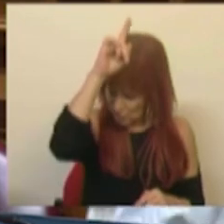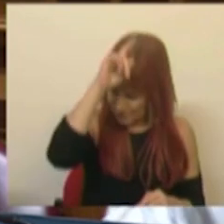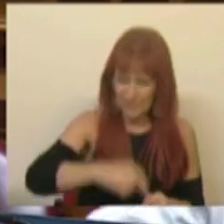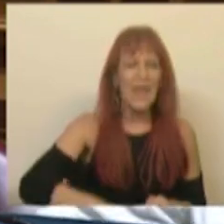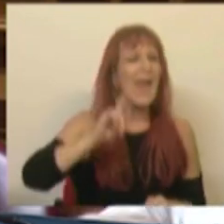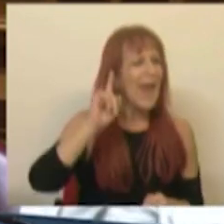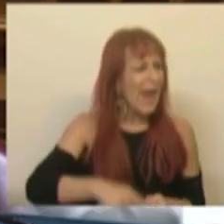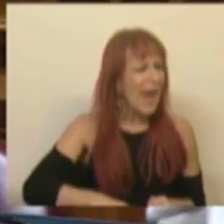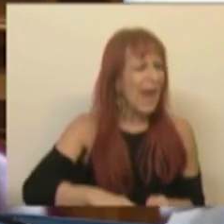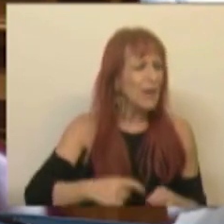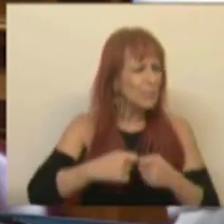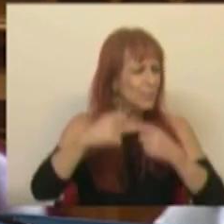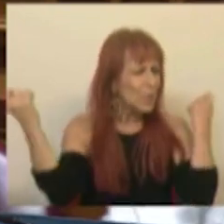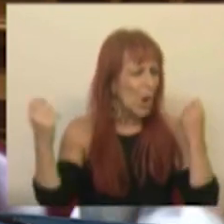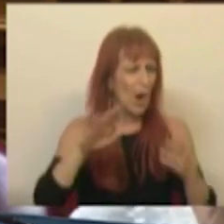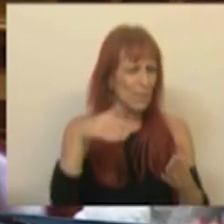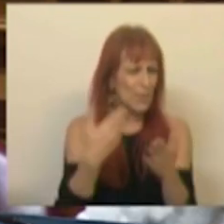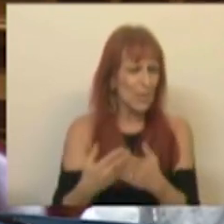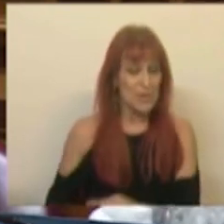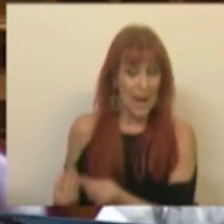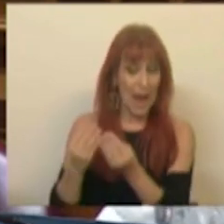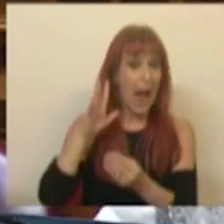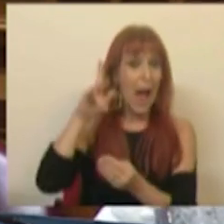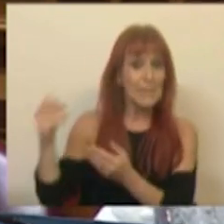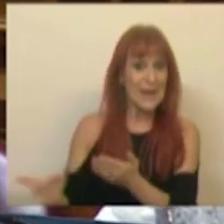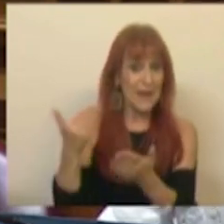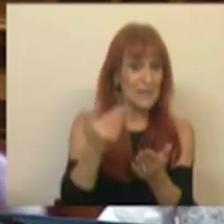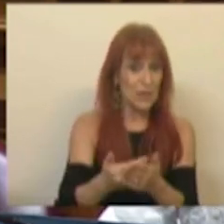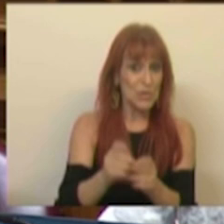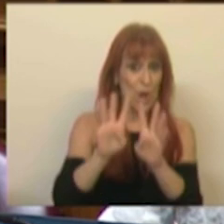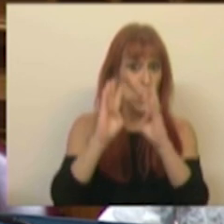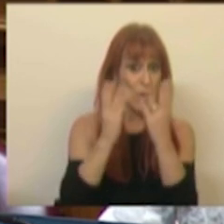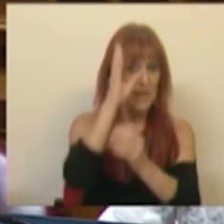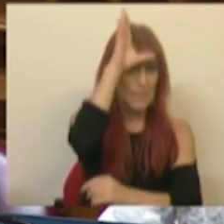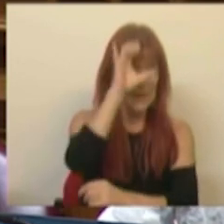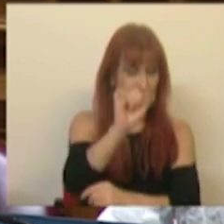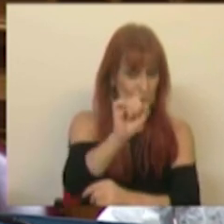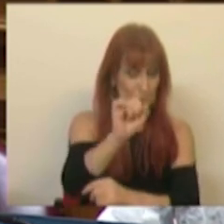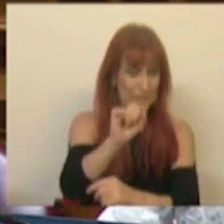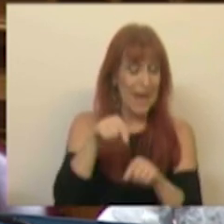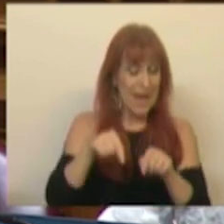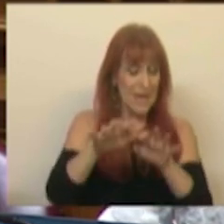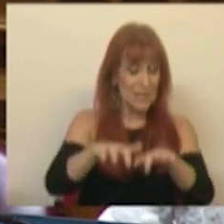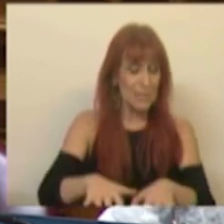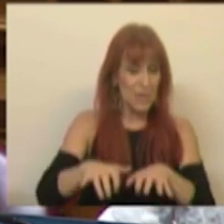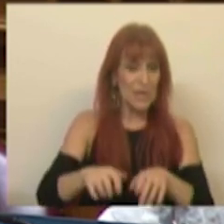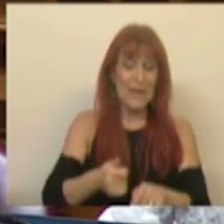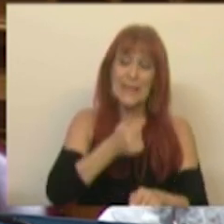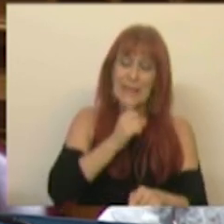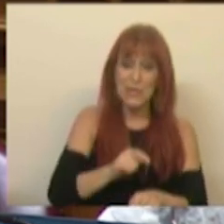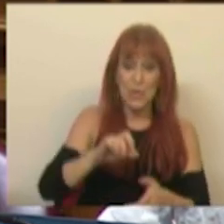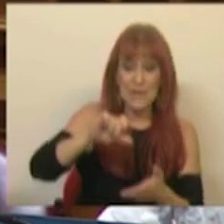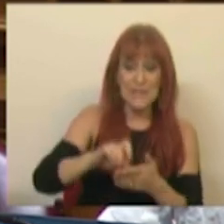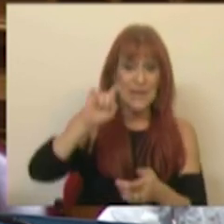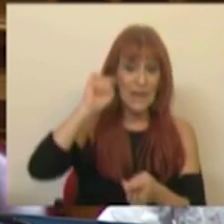é incompatível com a proposta que apresentará amanhã em Conselho de Ministros que este Parlamento venha a decidir, em sede de